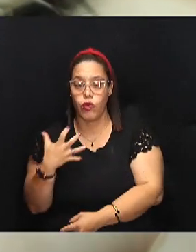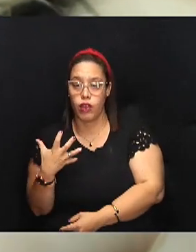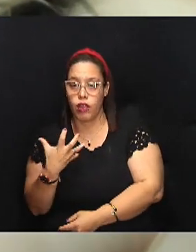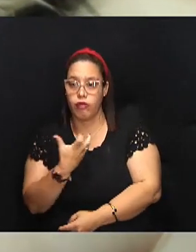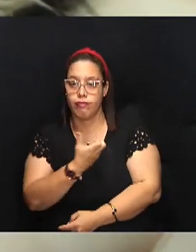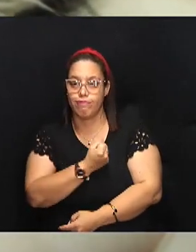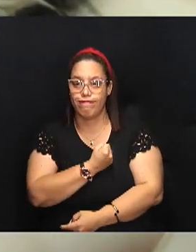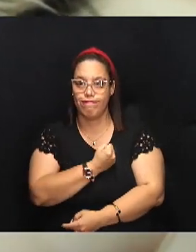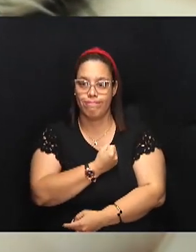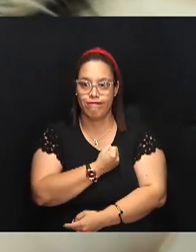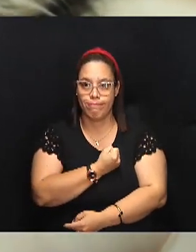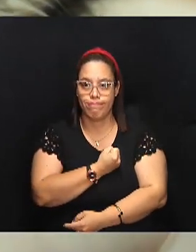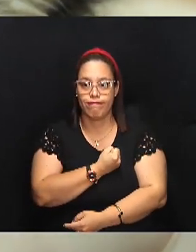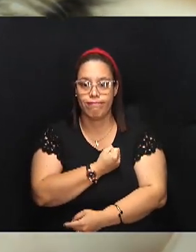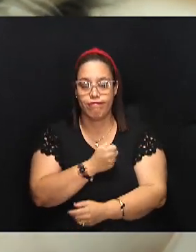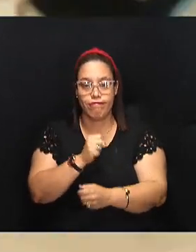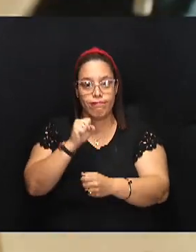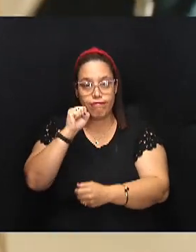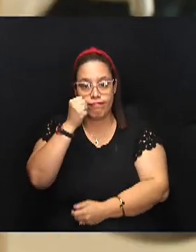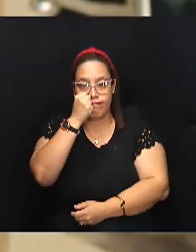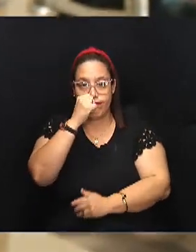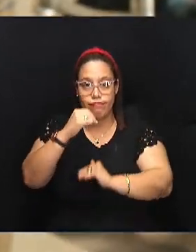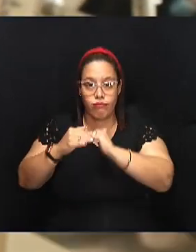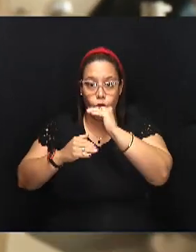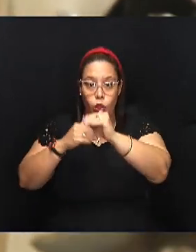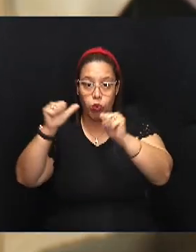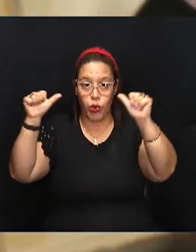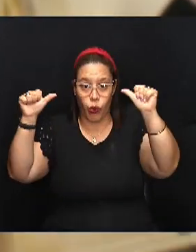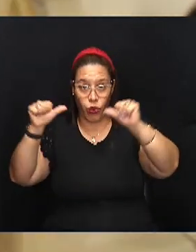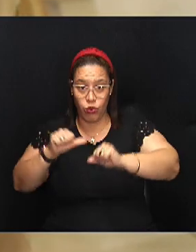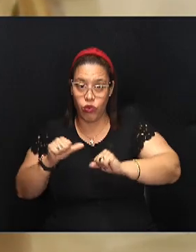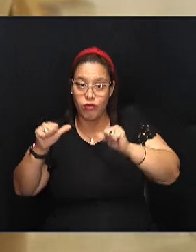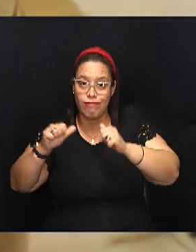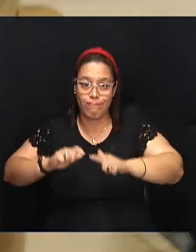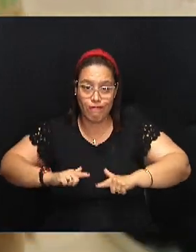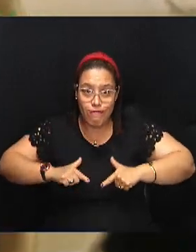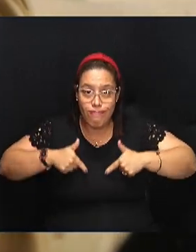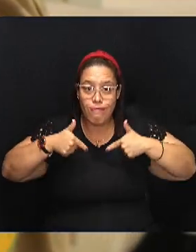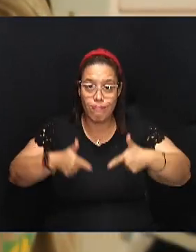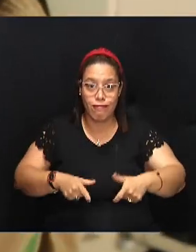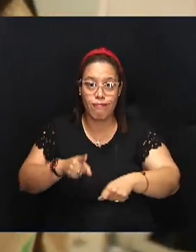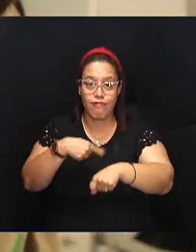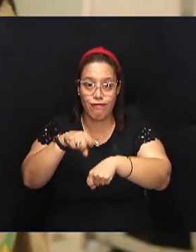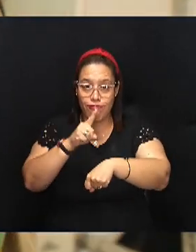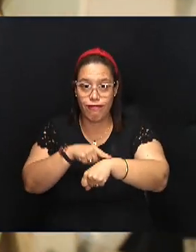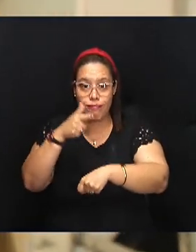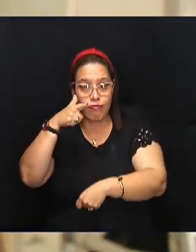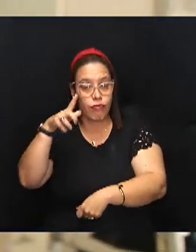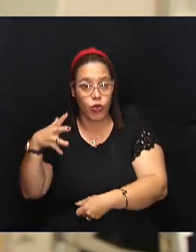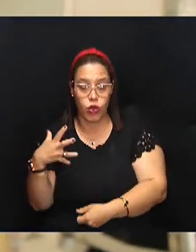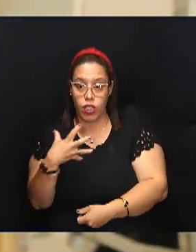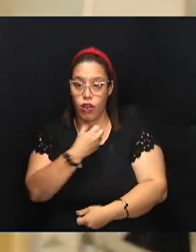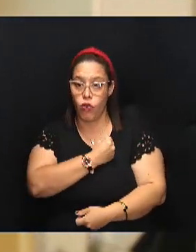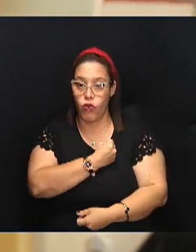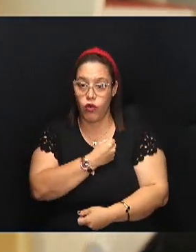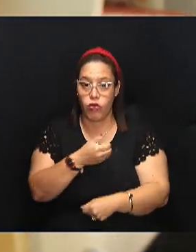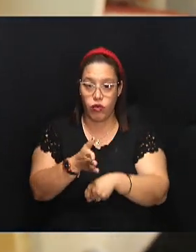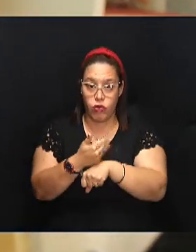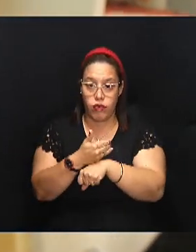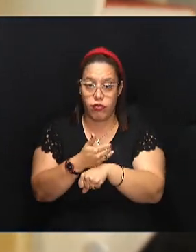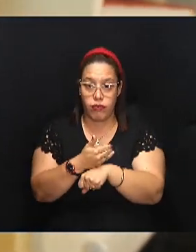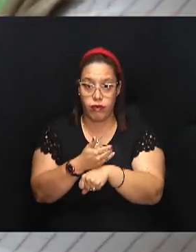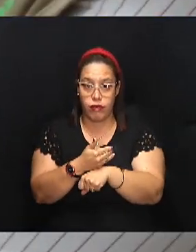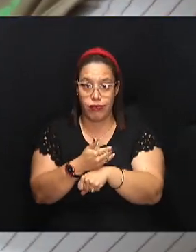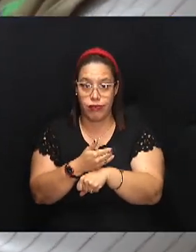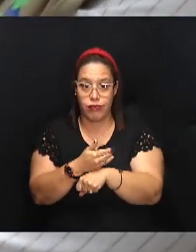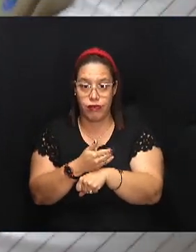Então a situação deles foi se agravando com o tempo. Então é sempre uma luta assim contra o tempo para a gente conseguir salvar esse animal antes que ele cruze uma